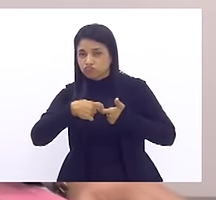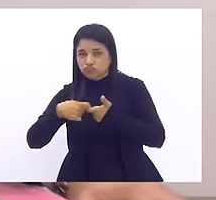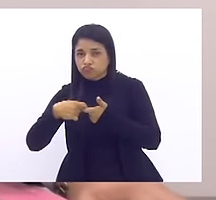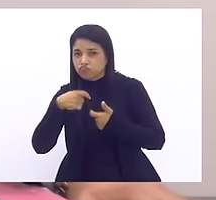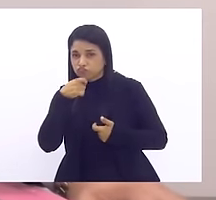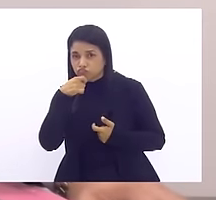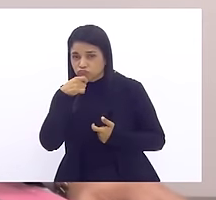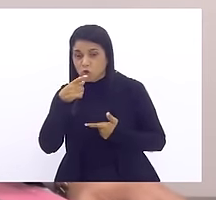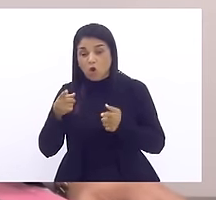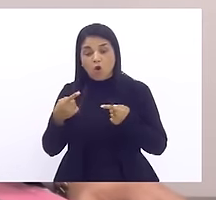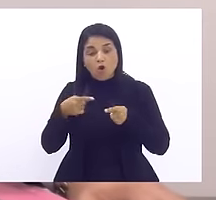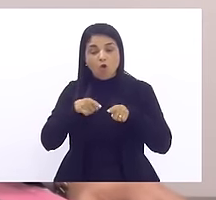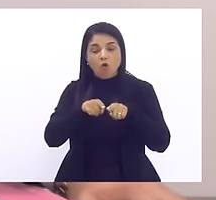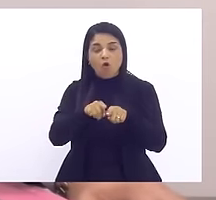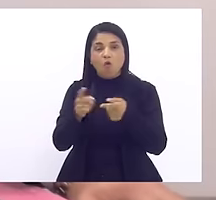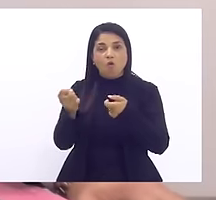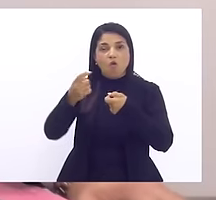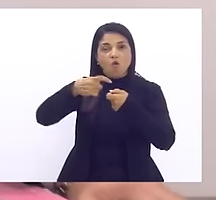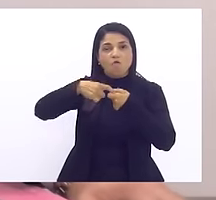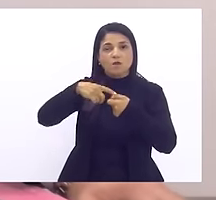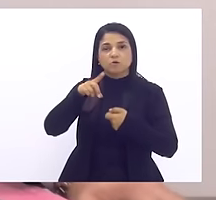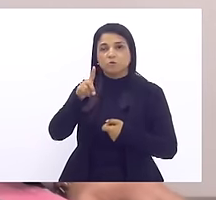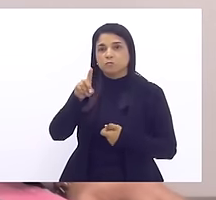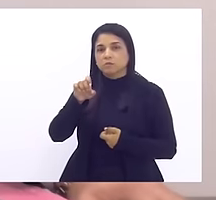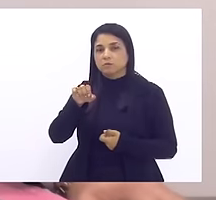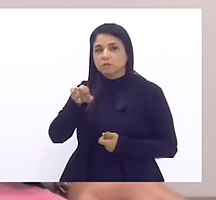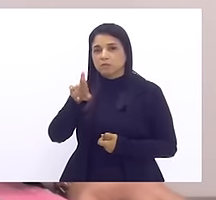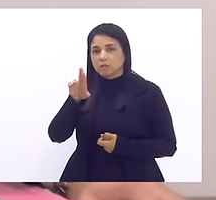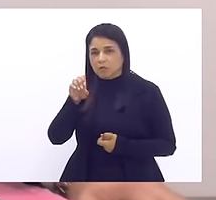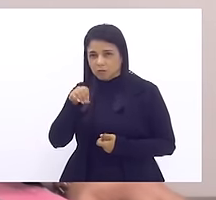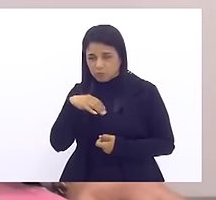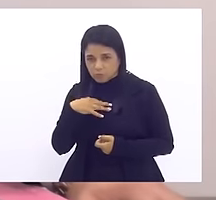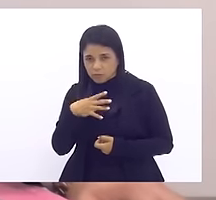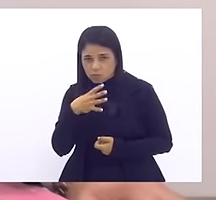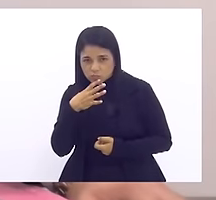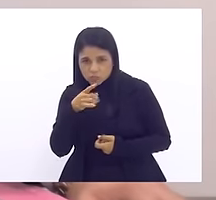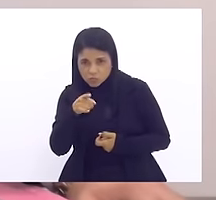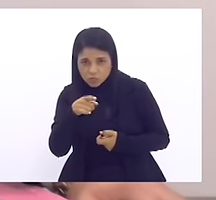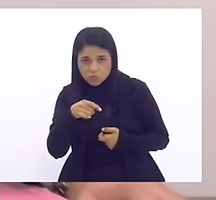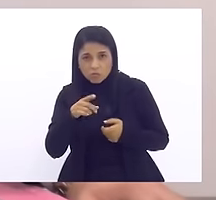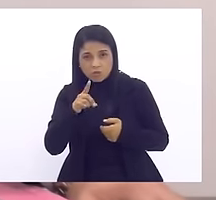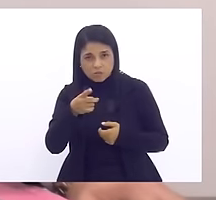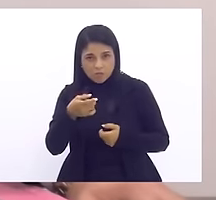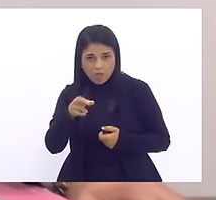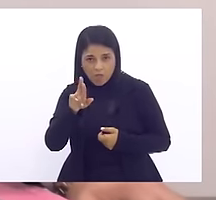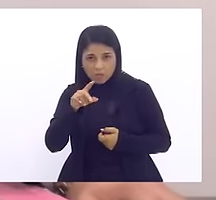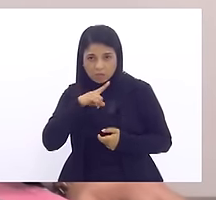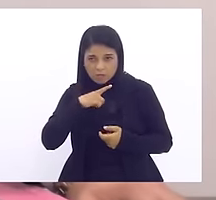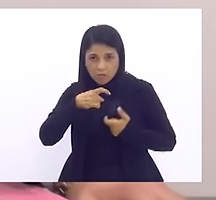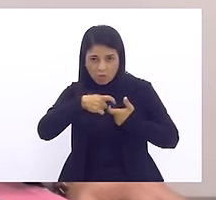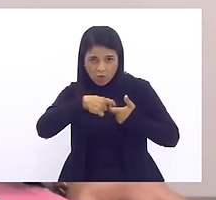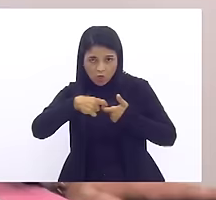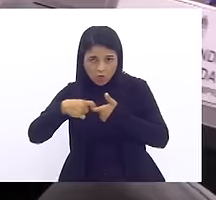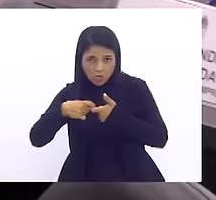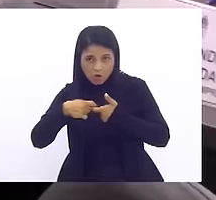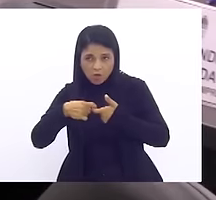que usava um convênio com Detro o Dé tem conhecimento se o Dr usa esse convênio para você